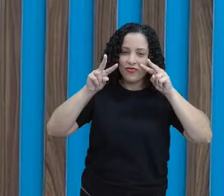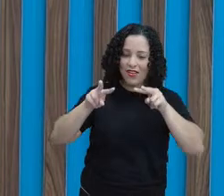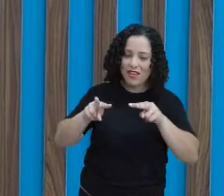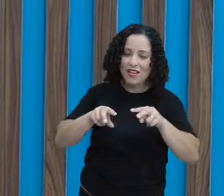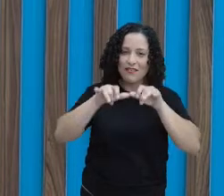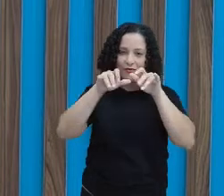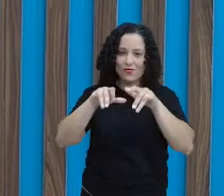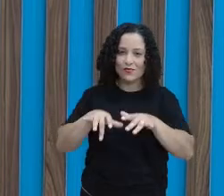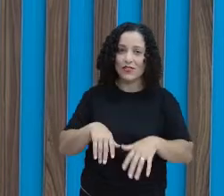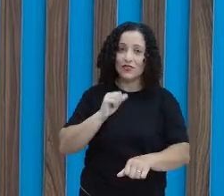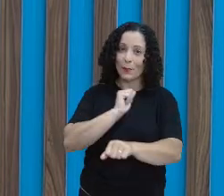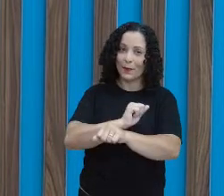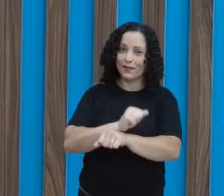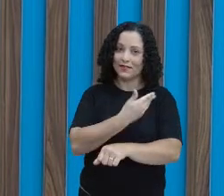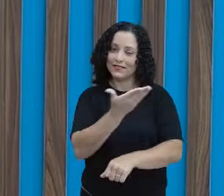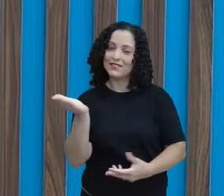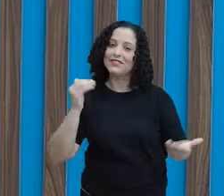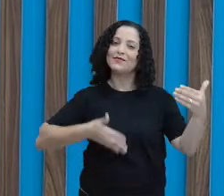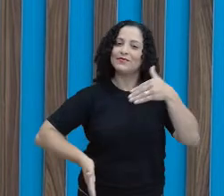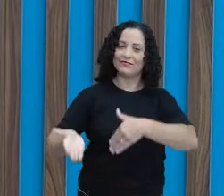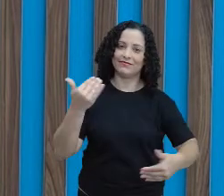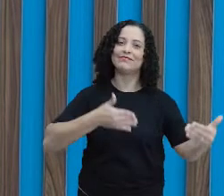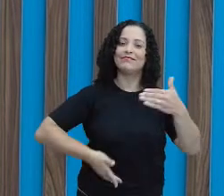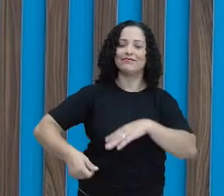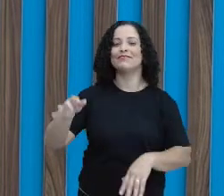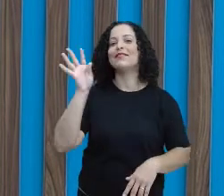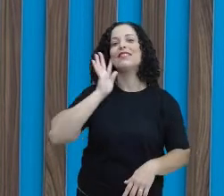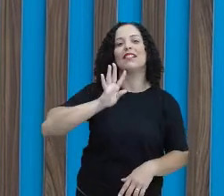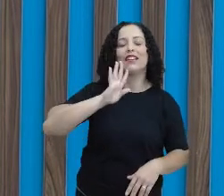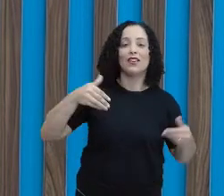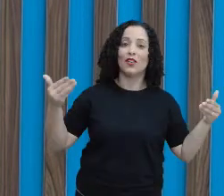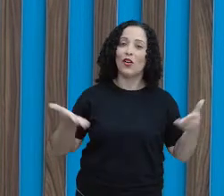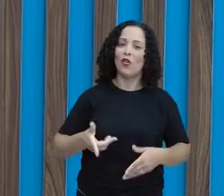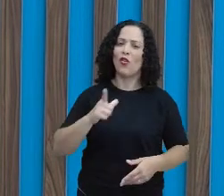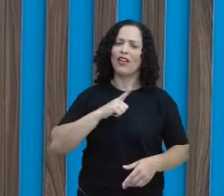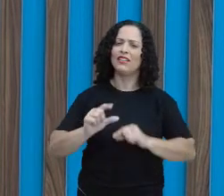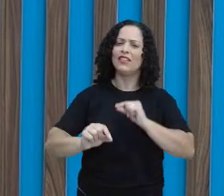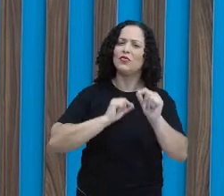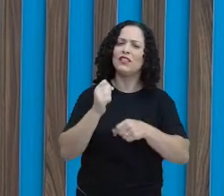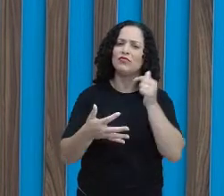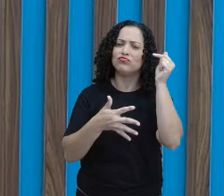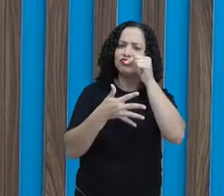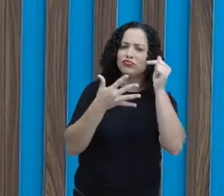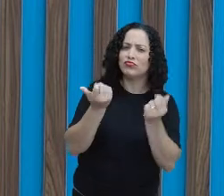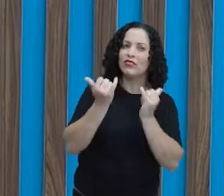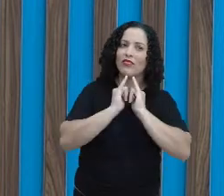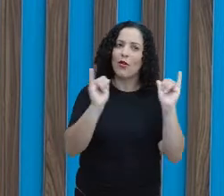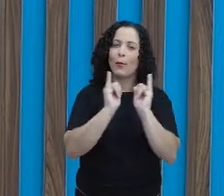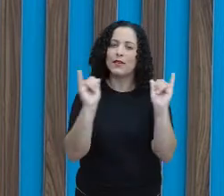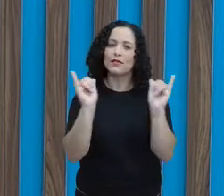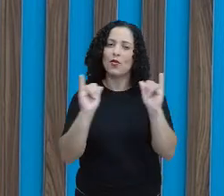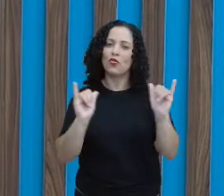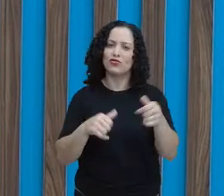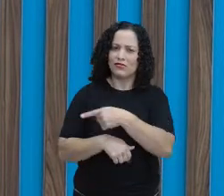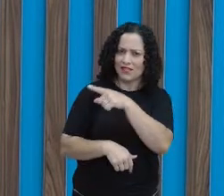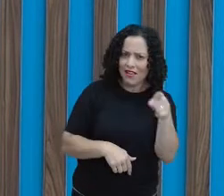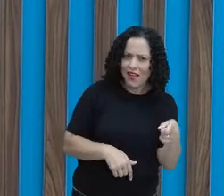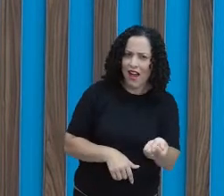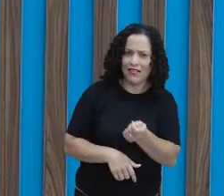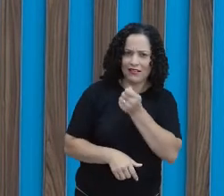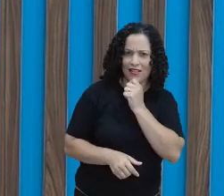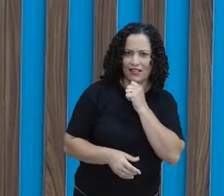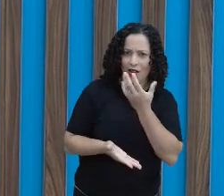aguardando vocês, né, para uma interação bem legal. E aqui eu já quero dar algumas informações, né? Quem ainda não baixou o